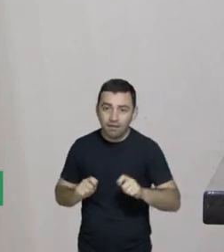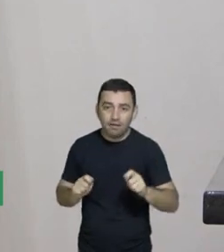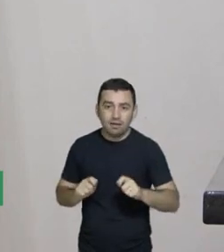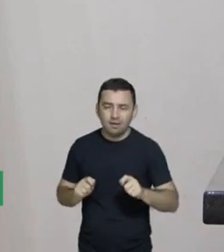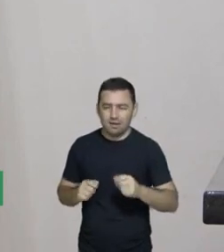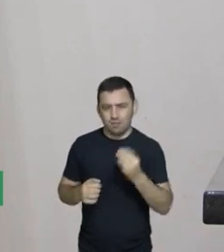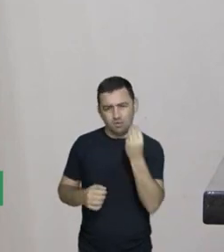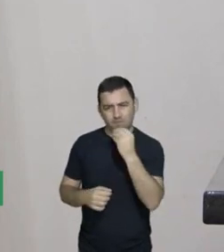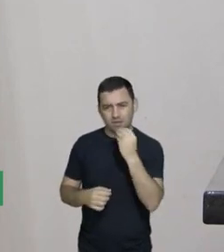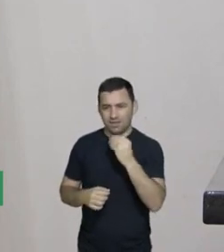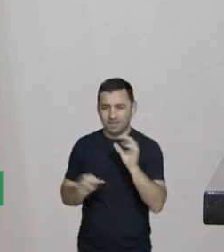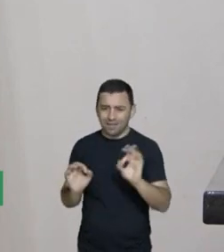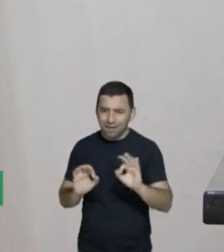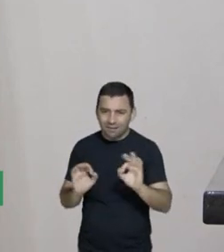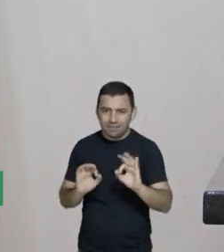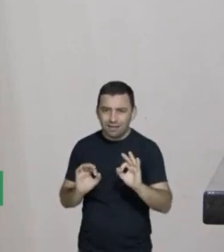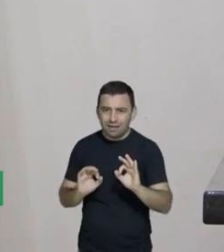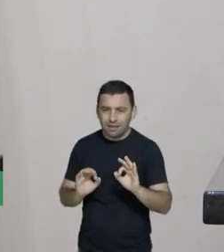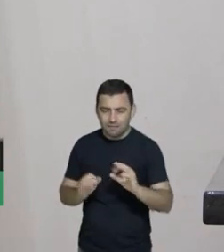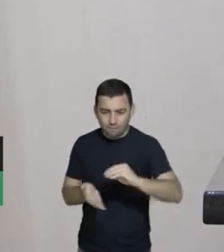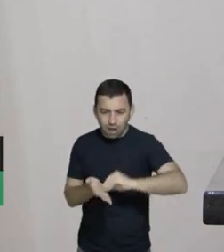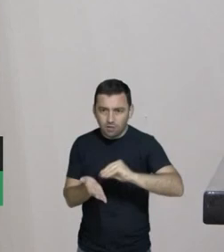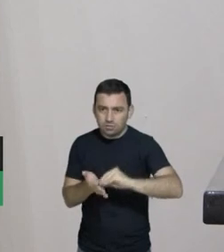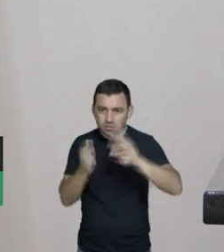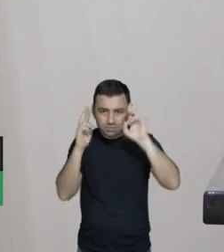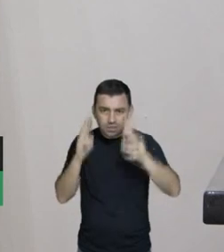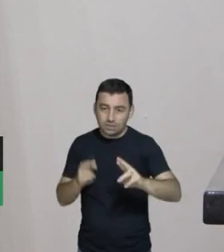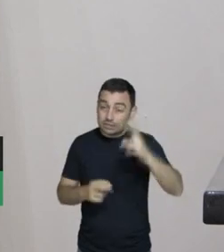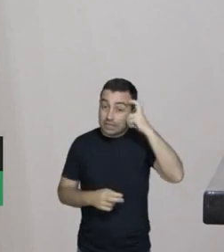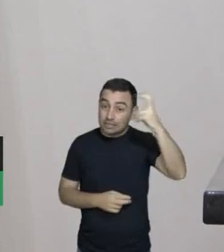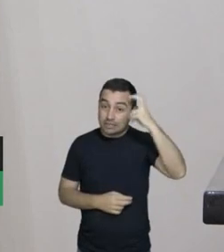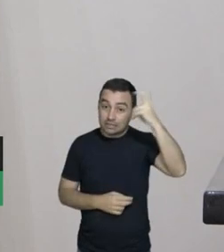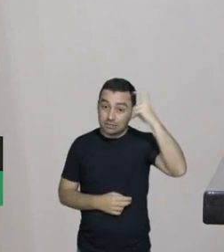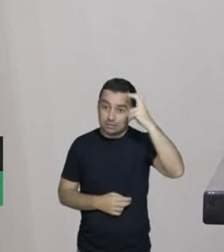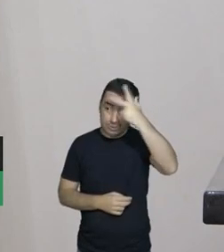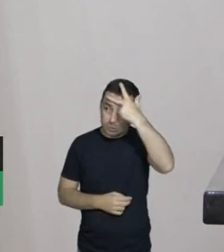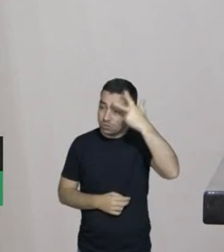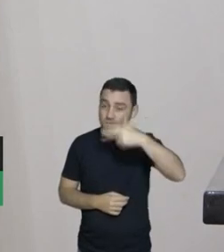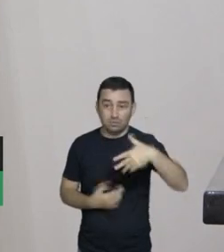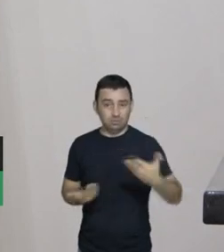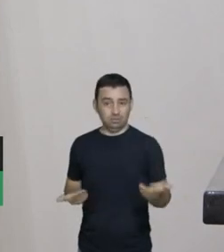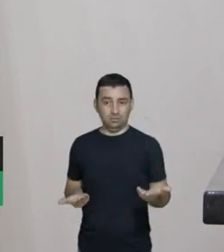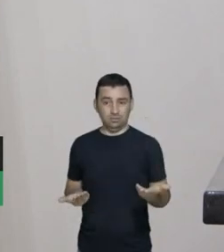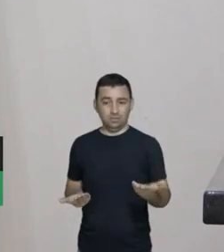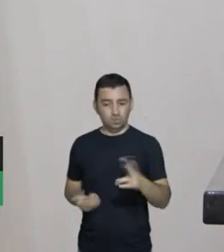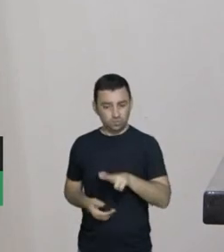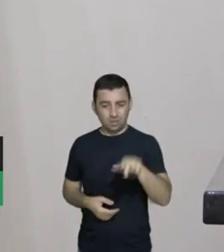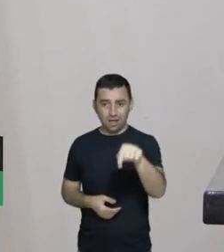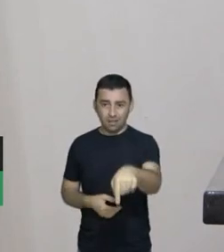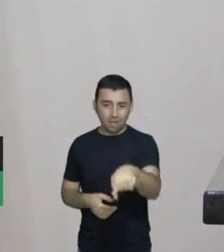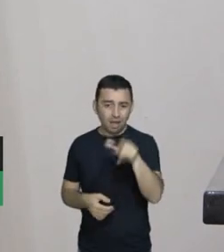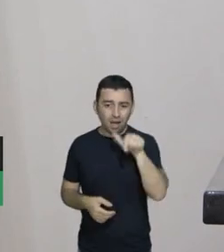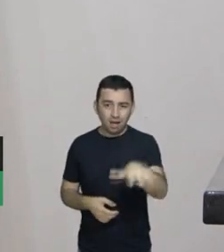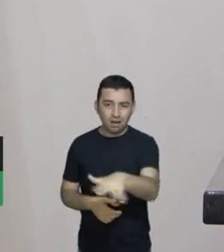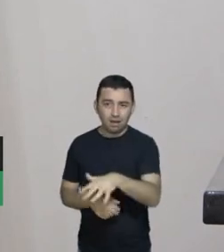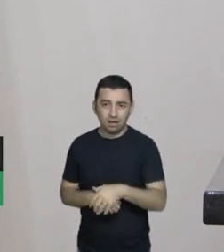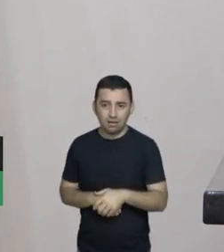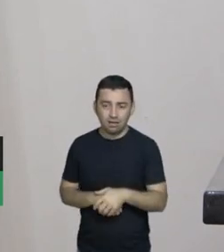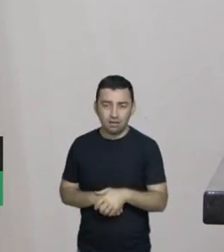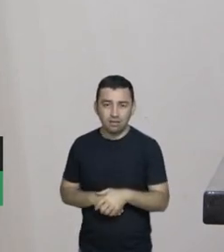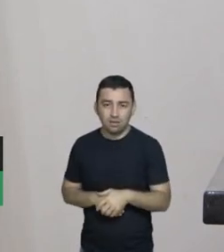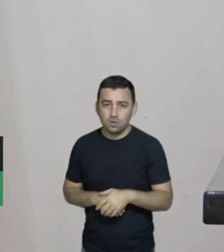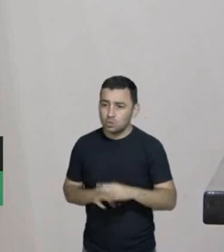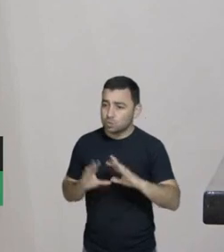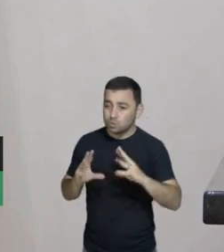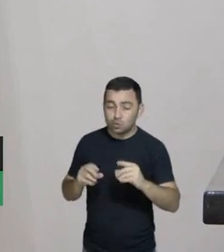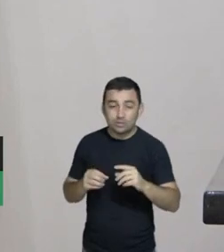um desrespeito, não só à inteligência humana, mas também a vocação de convergência que essas